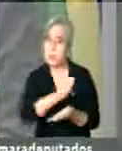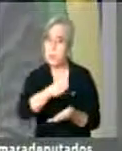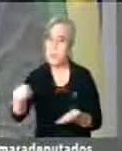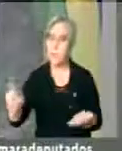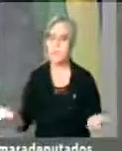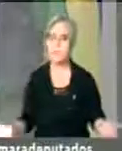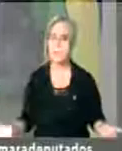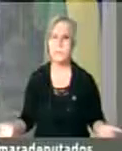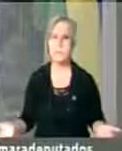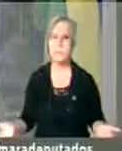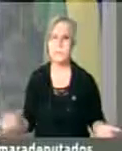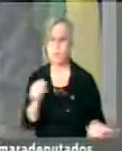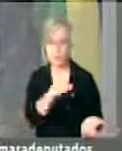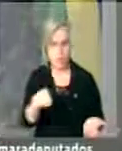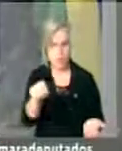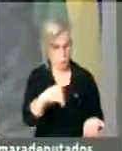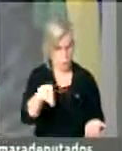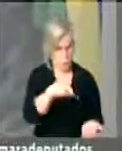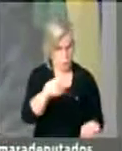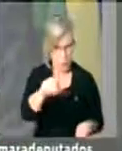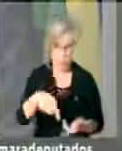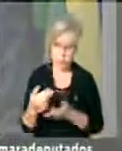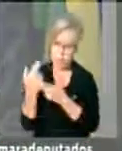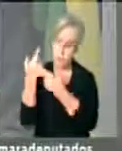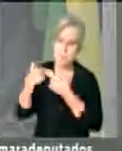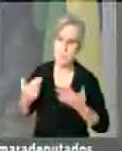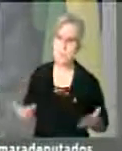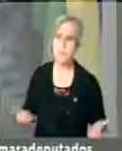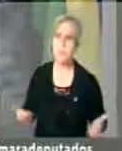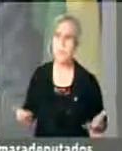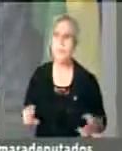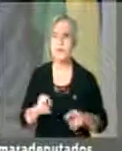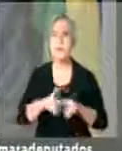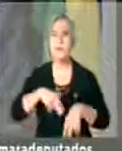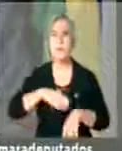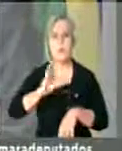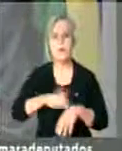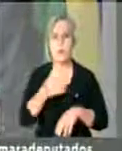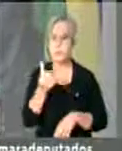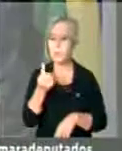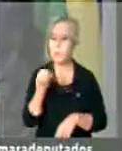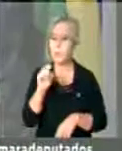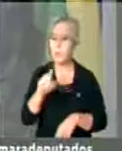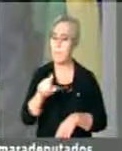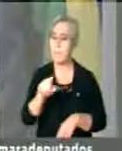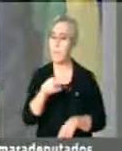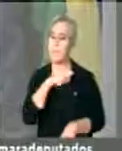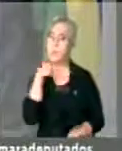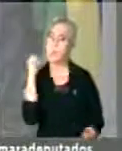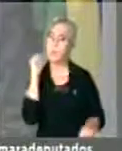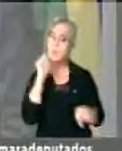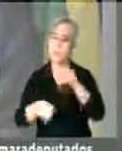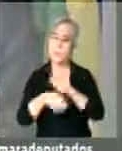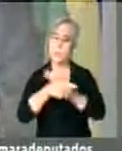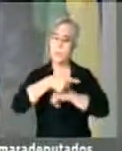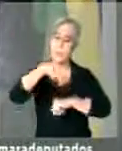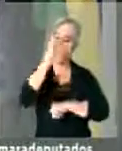estudantes. Vocês são responsáveis por mais de 60 mil assassinatos por ano no